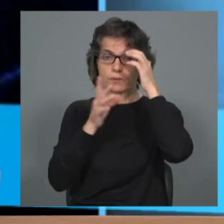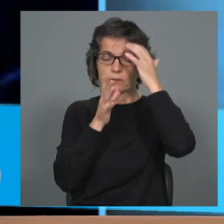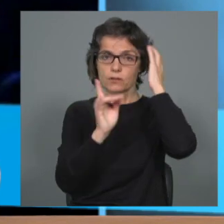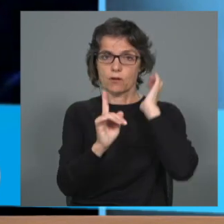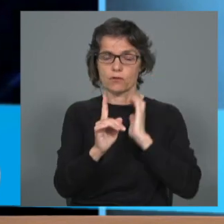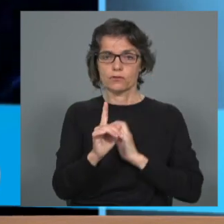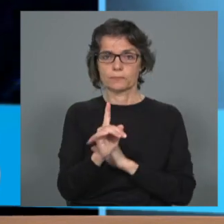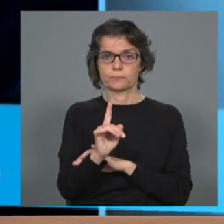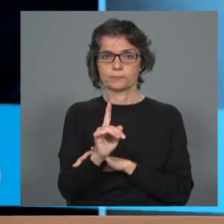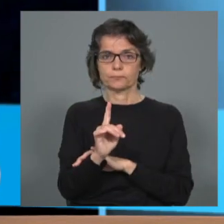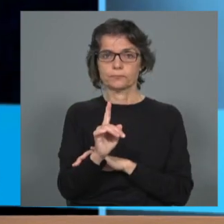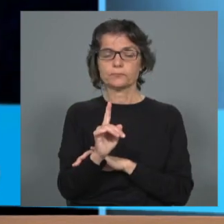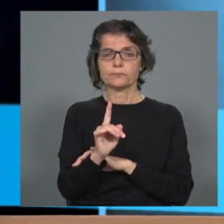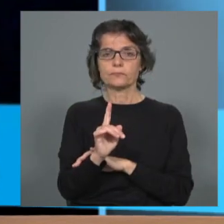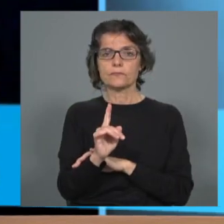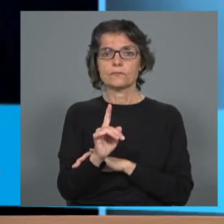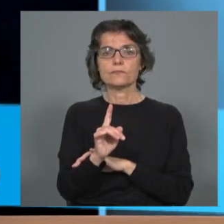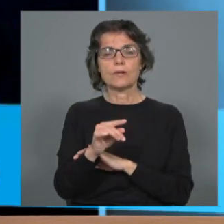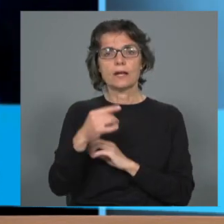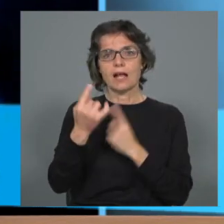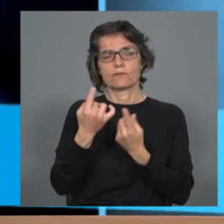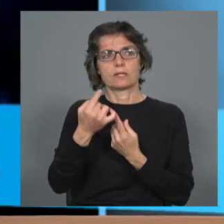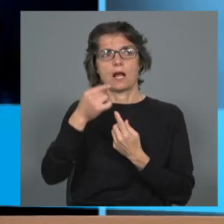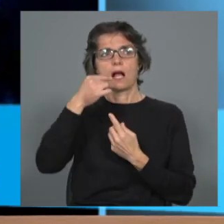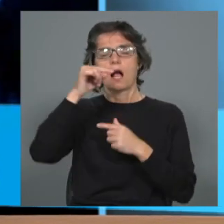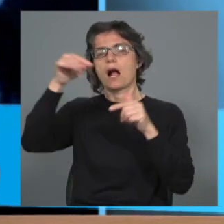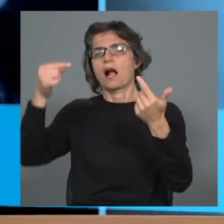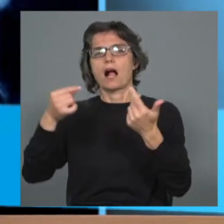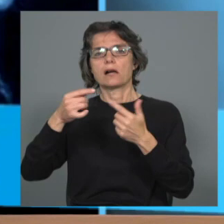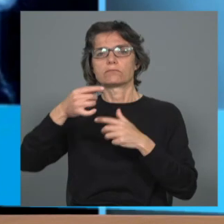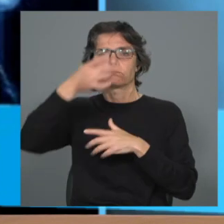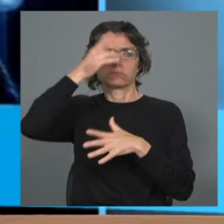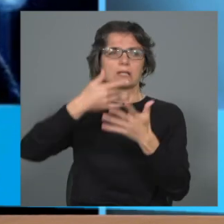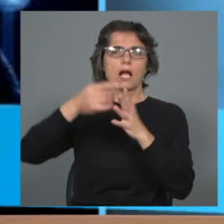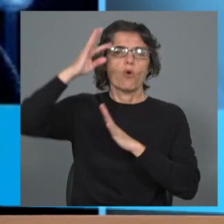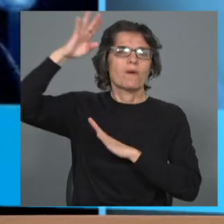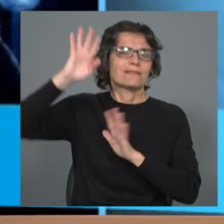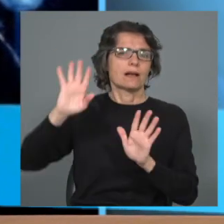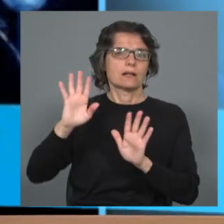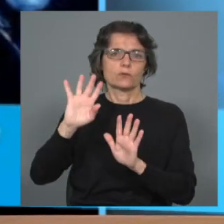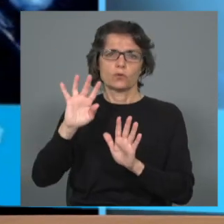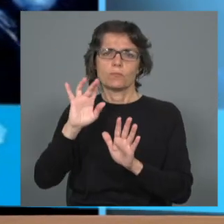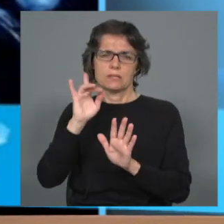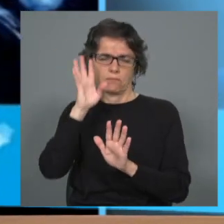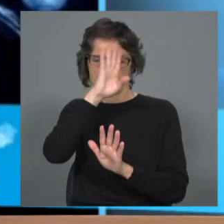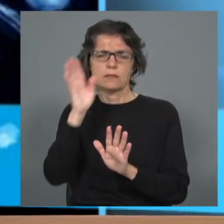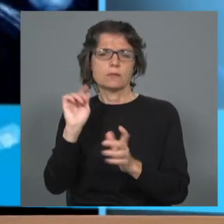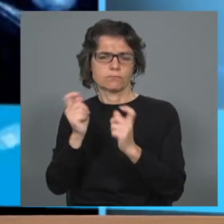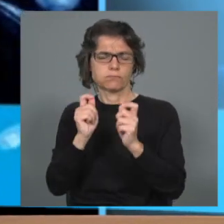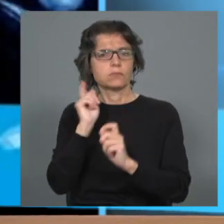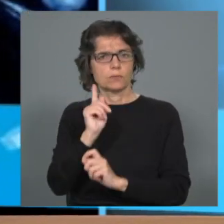isto no abstrato, que é uma coisa que também é precisa e é preciso discutir, digamos